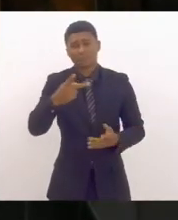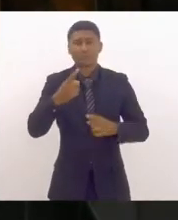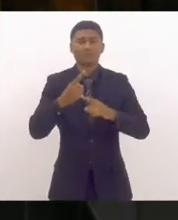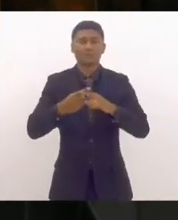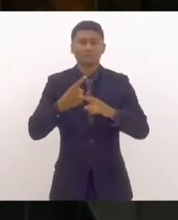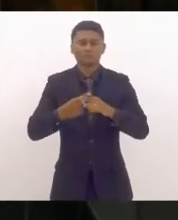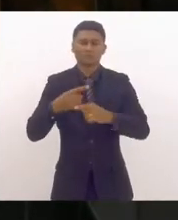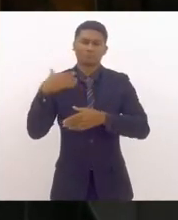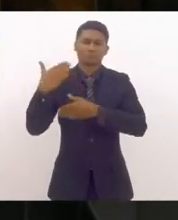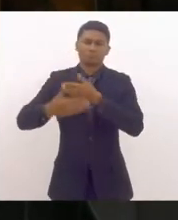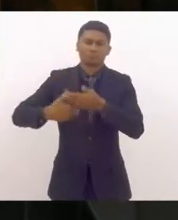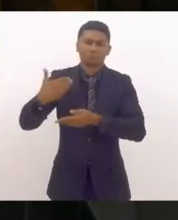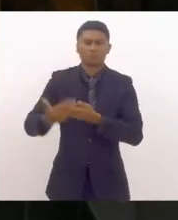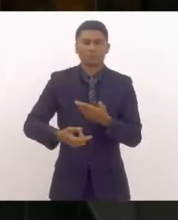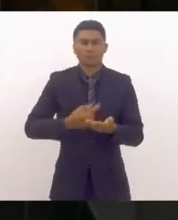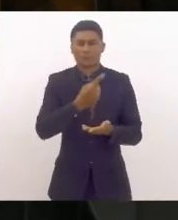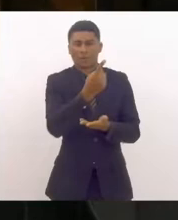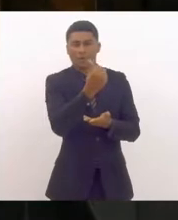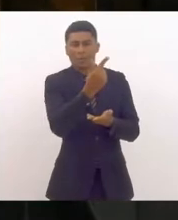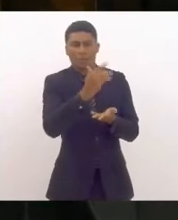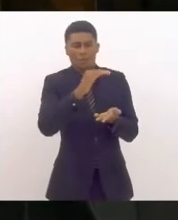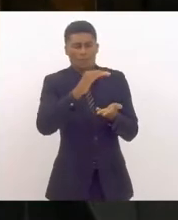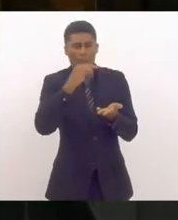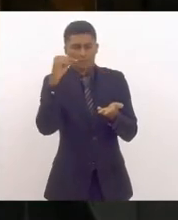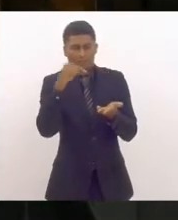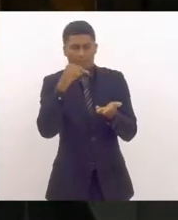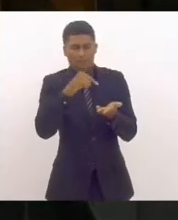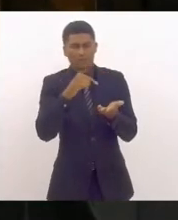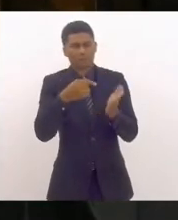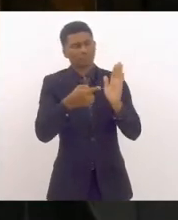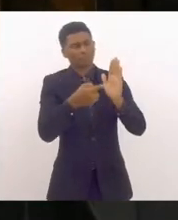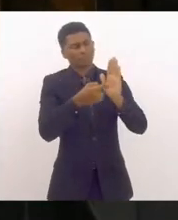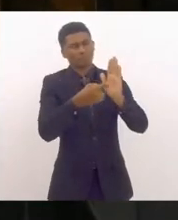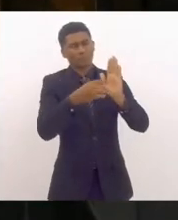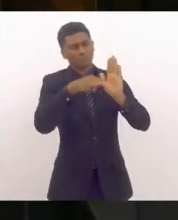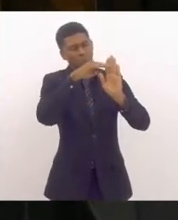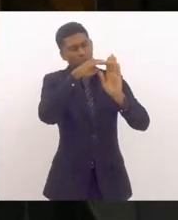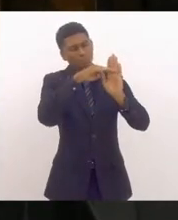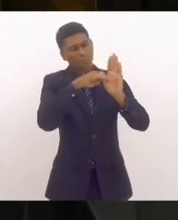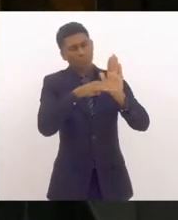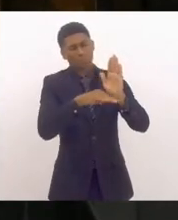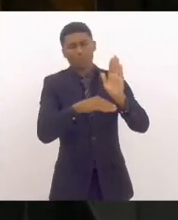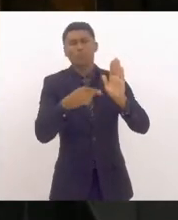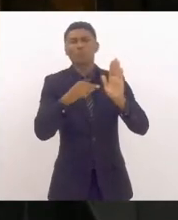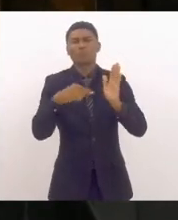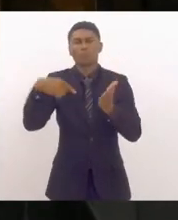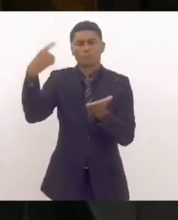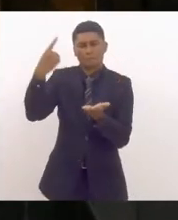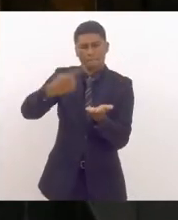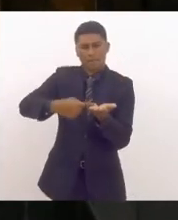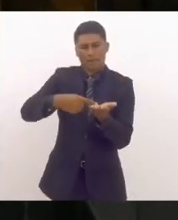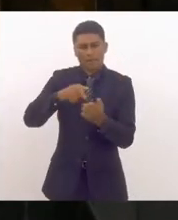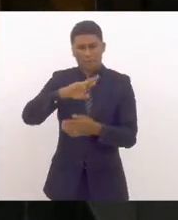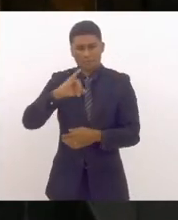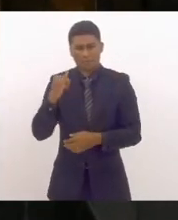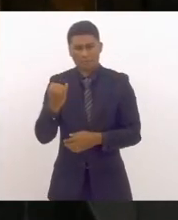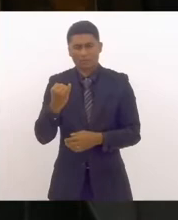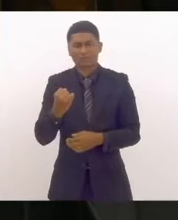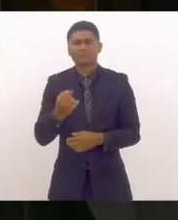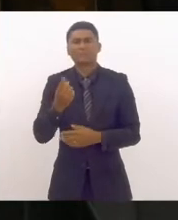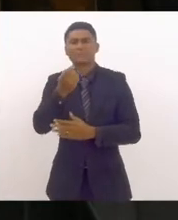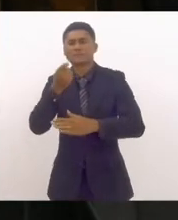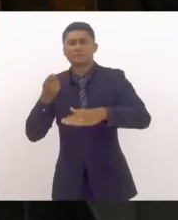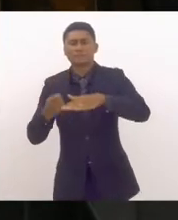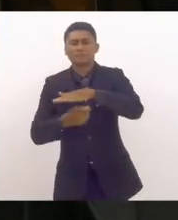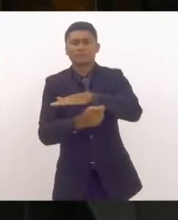chega aqui no orçamento e é descrito o pacto RJ que seria um investimento de 17